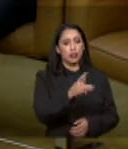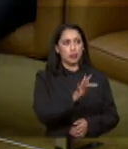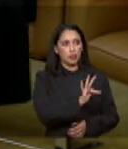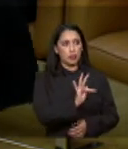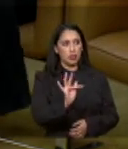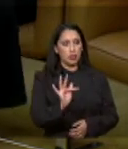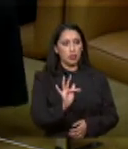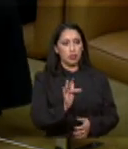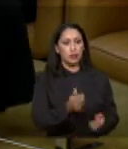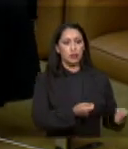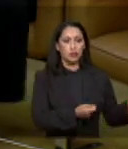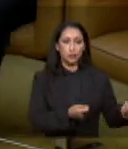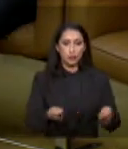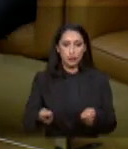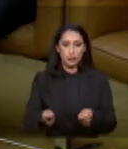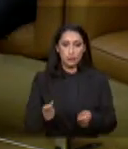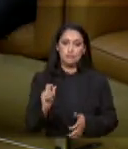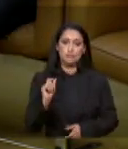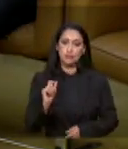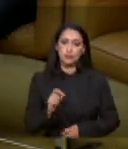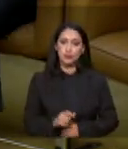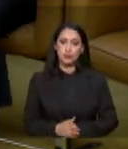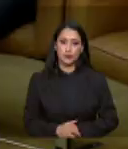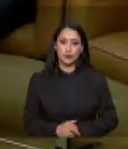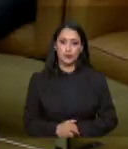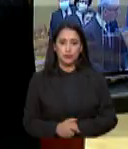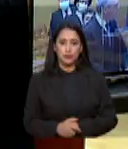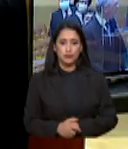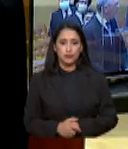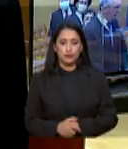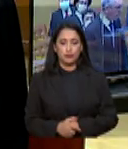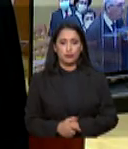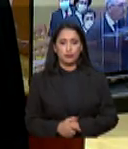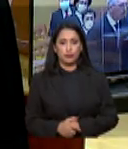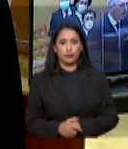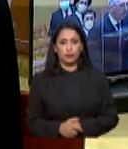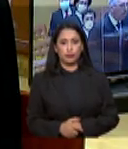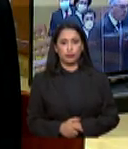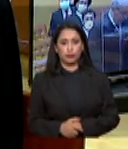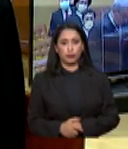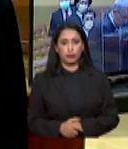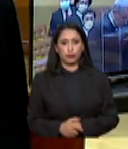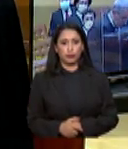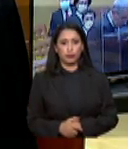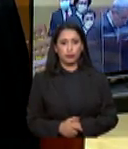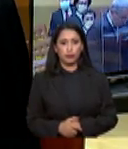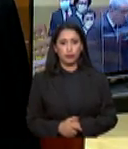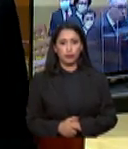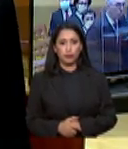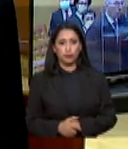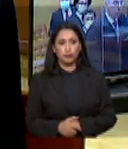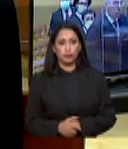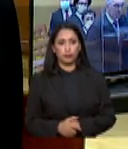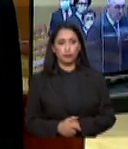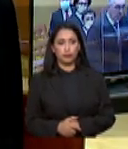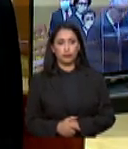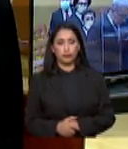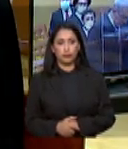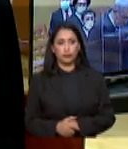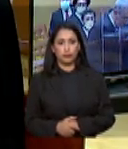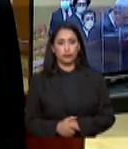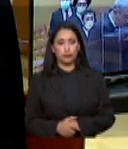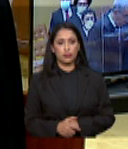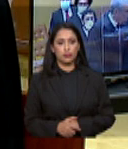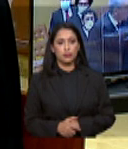fundamental, na qual está comprovado que o poder público